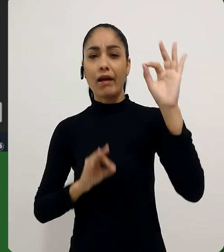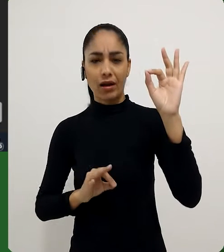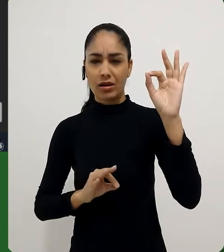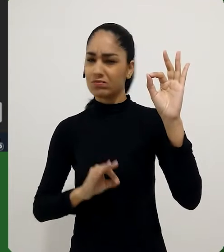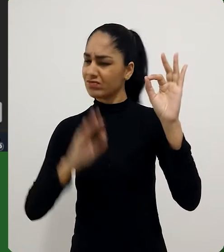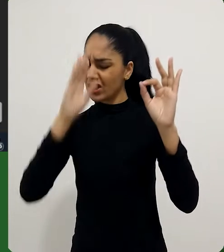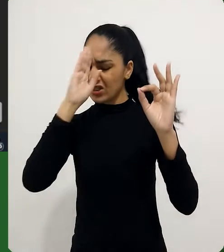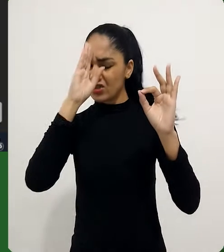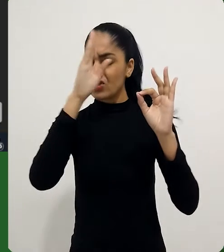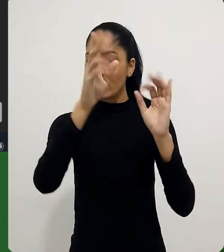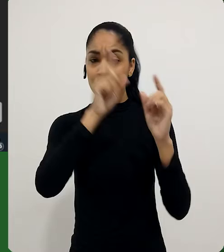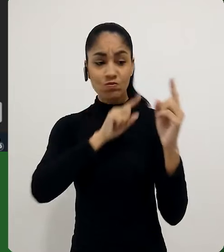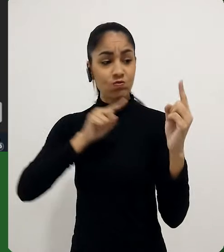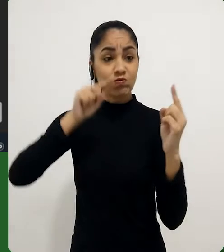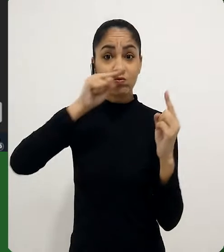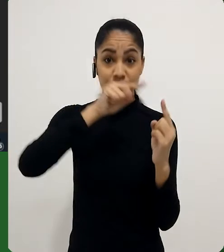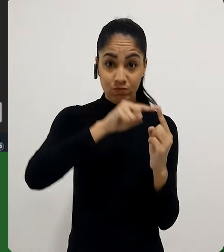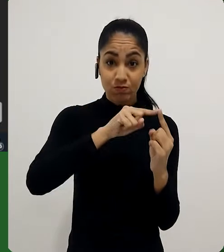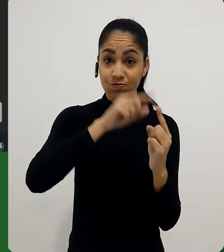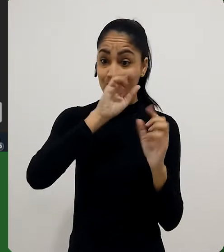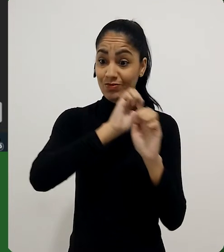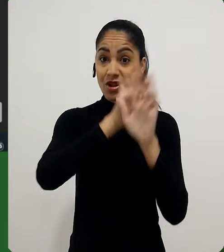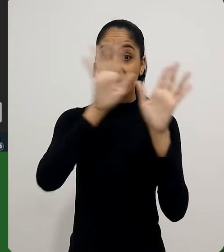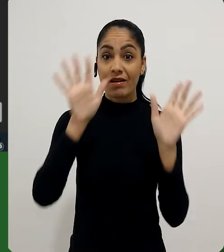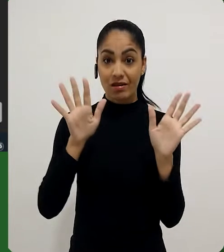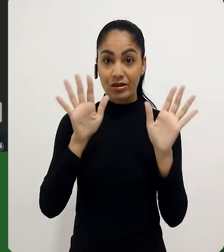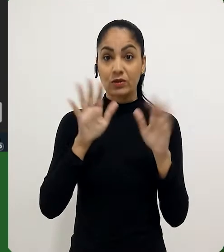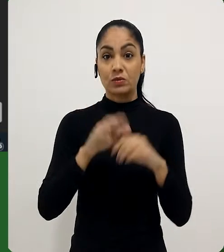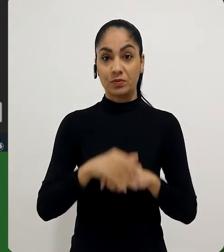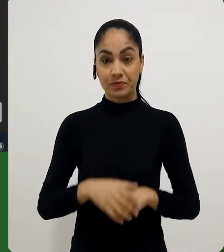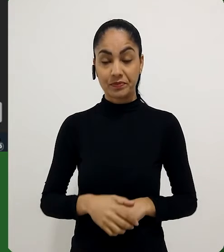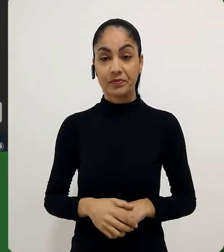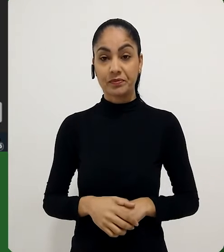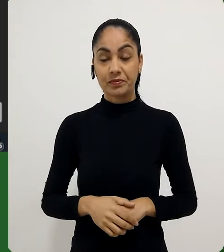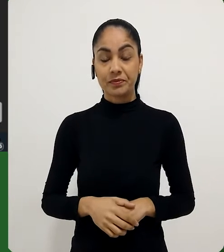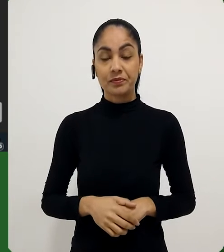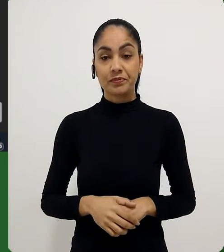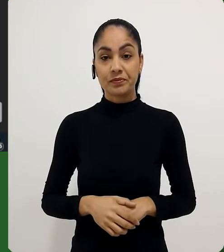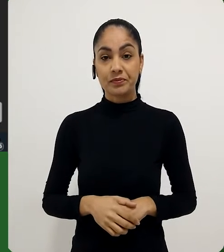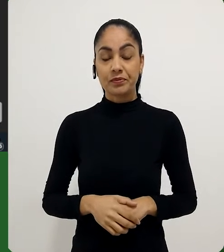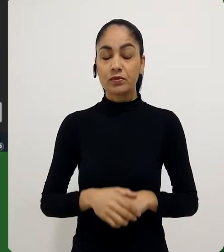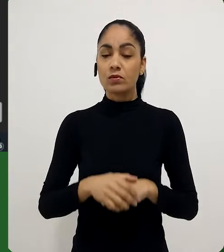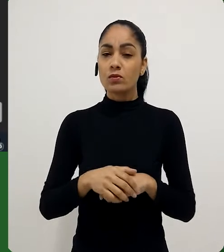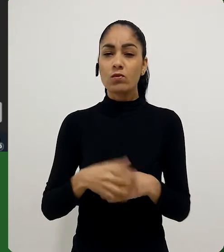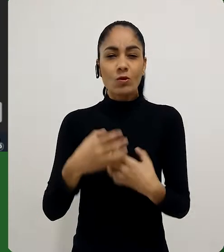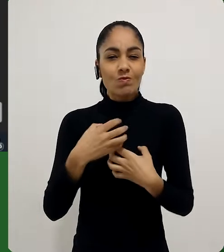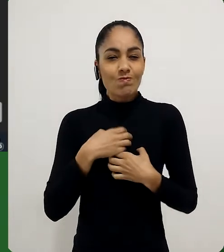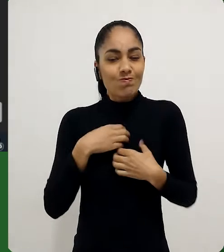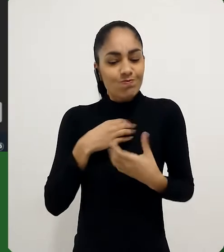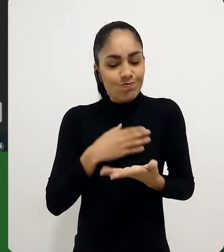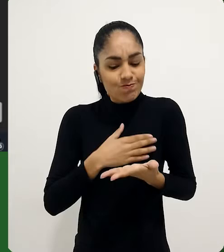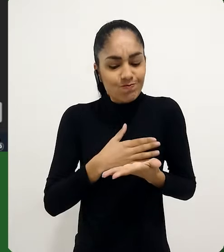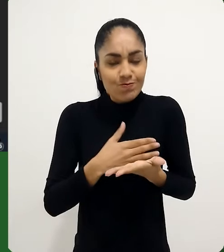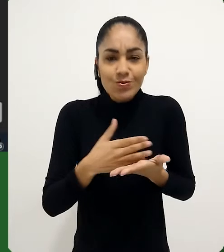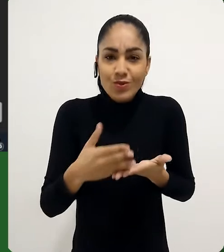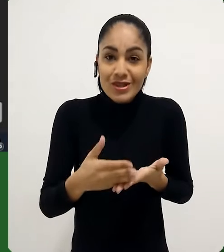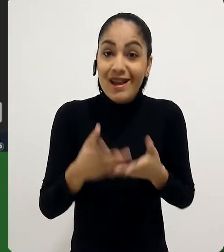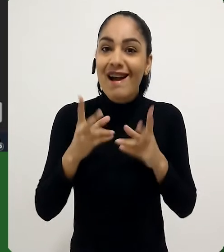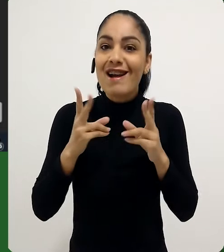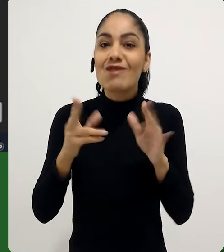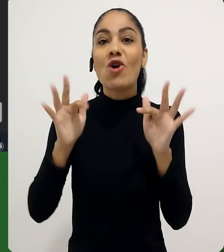elimina uma leitura desnecessária, certo? Então, você já está sendo objetivo e claro, né? Como